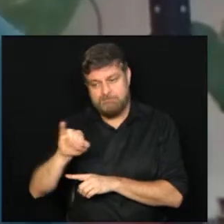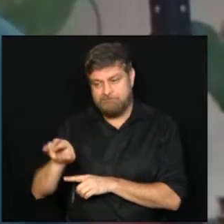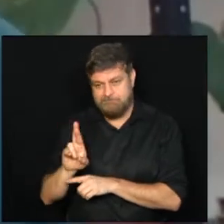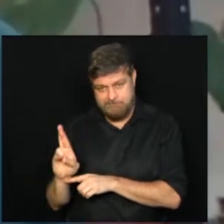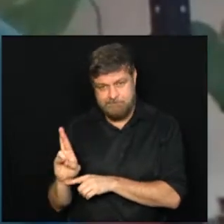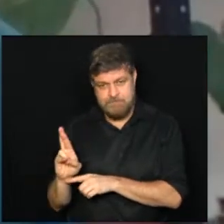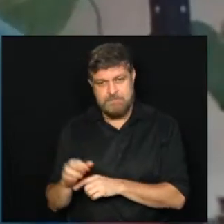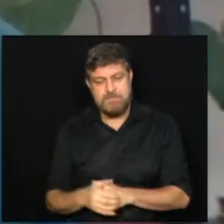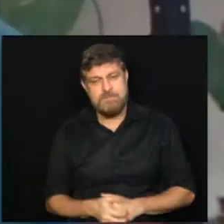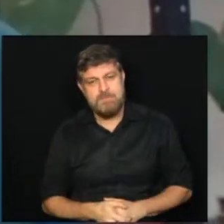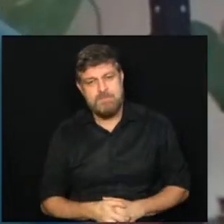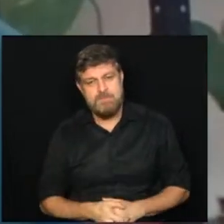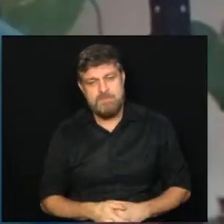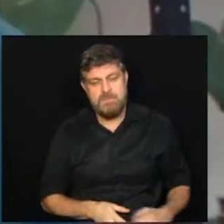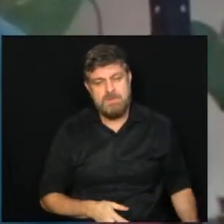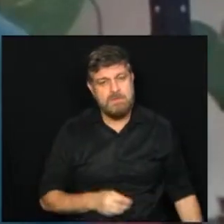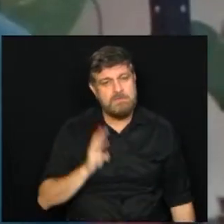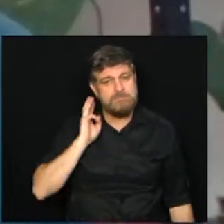Cecílio, acho que